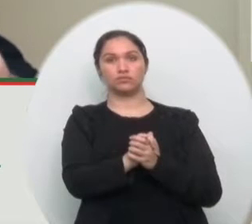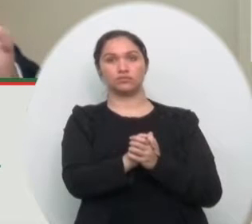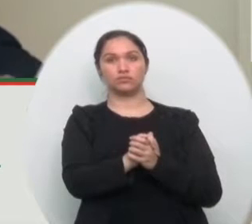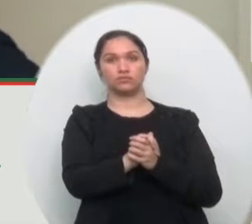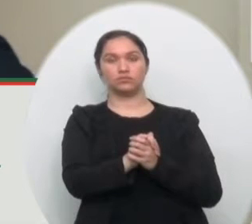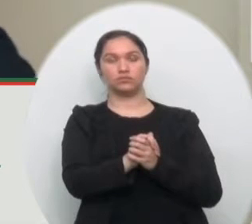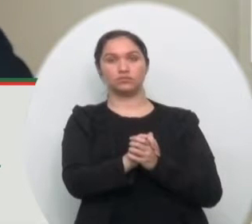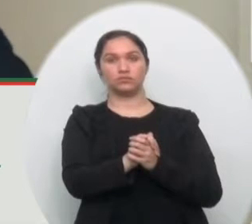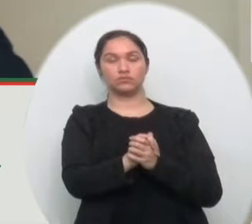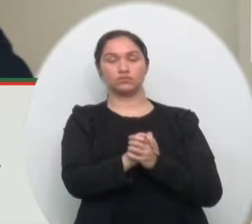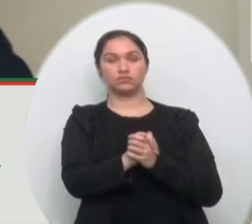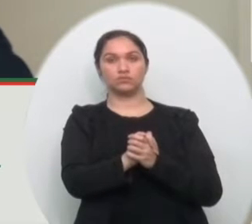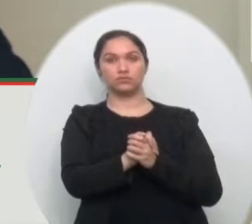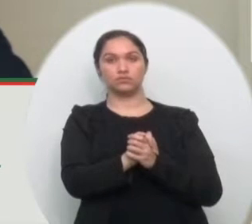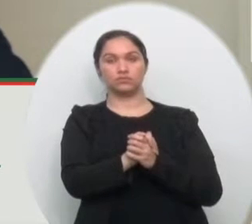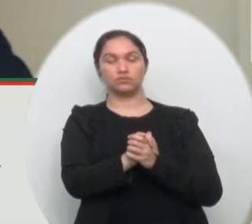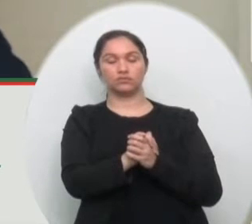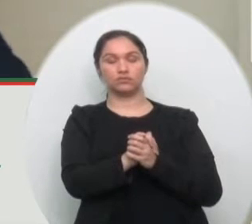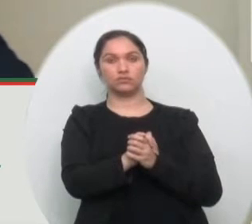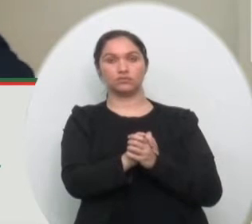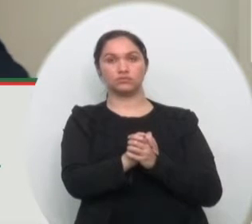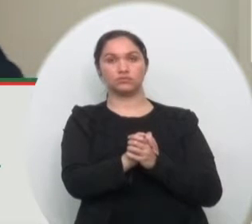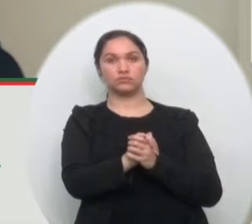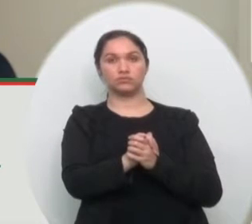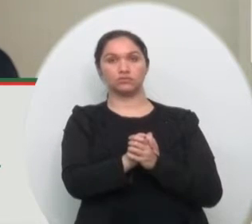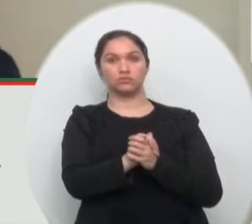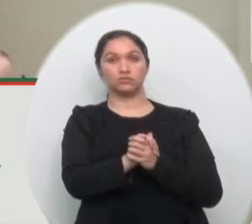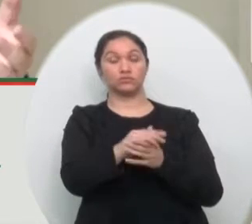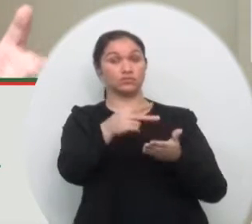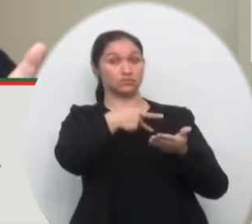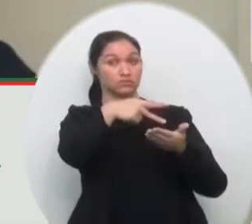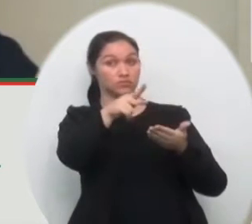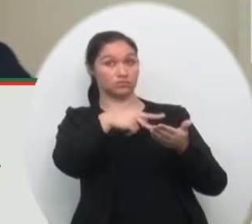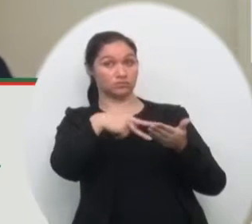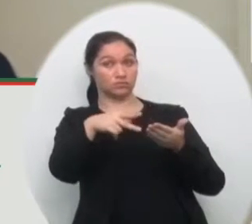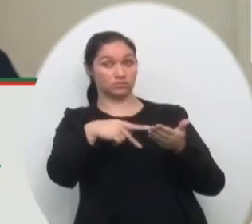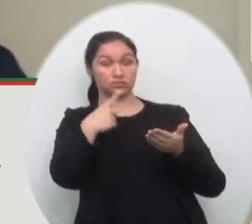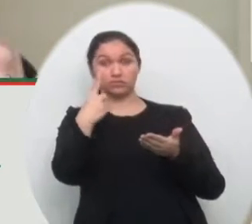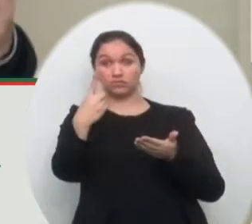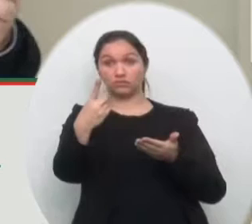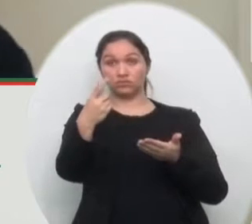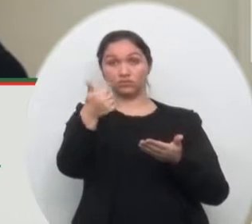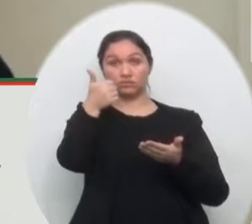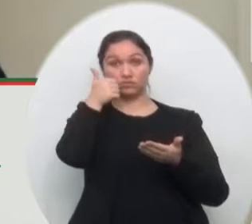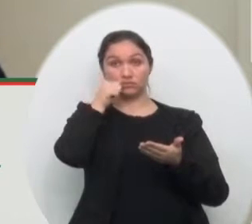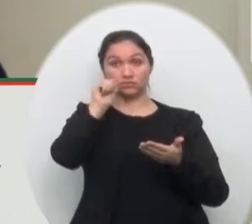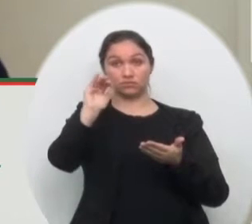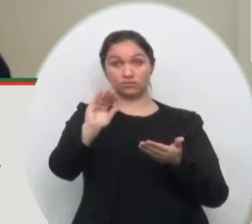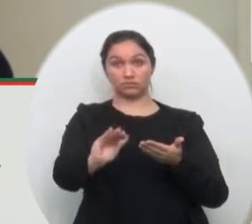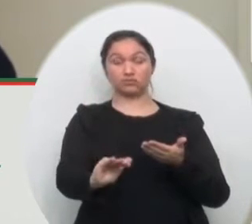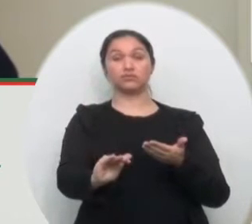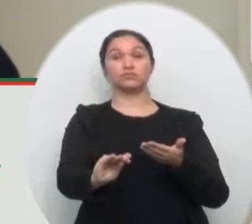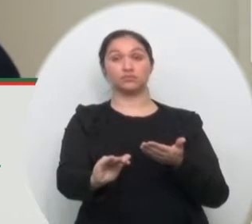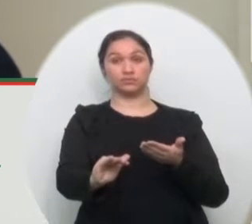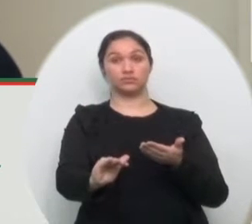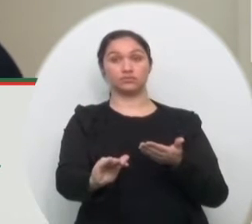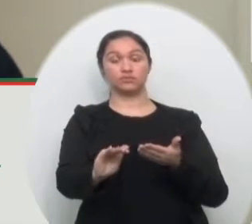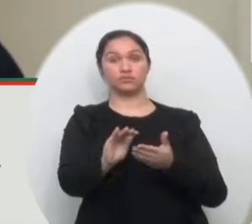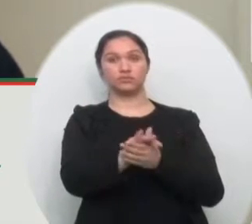uma postagem de um desenho de uma garotinha, muito bem feito o desenho,